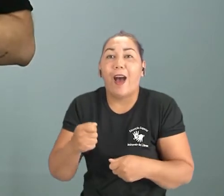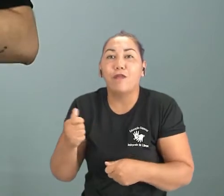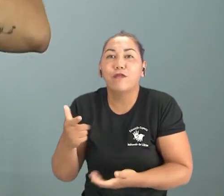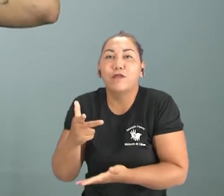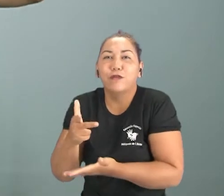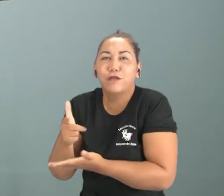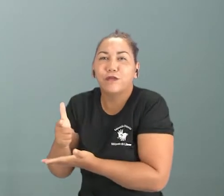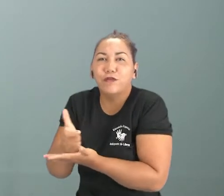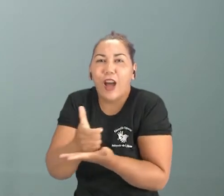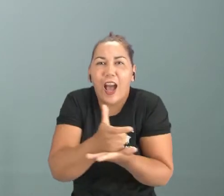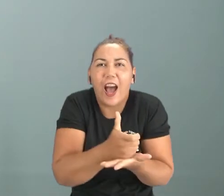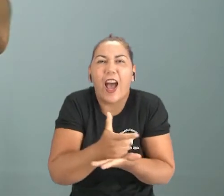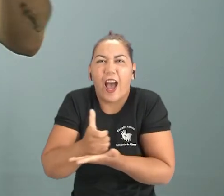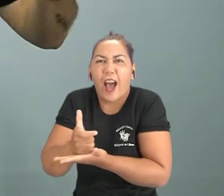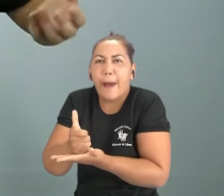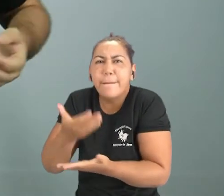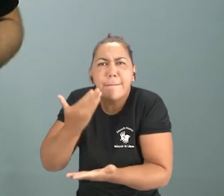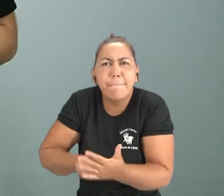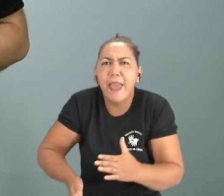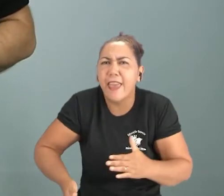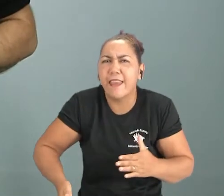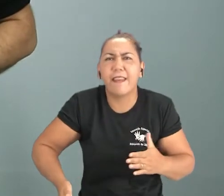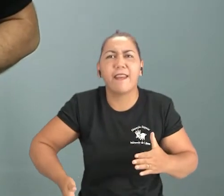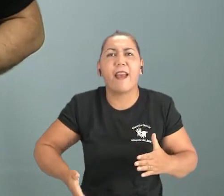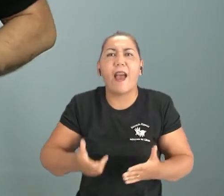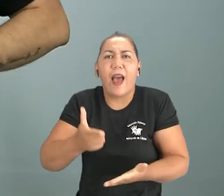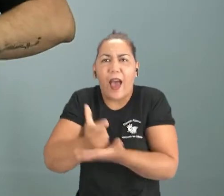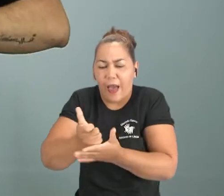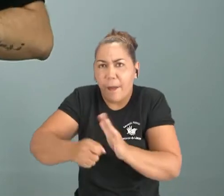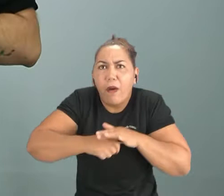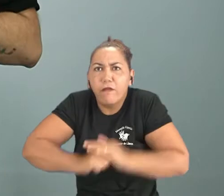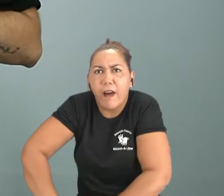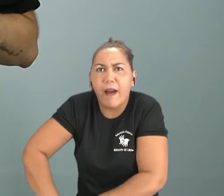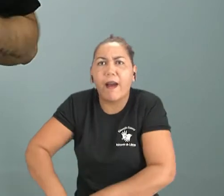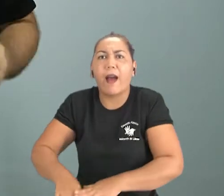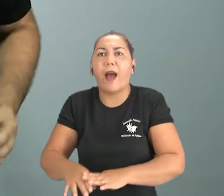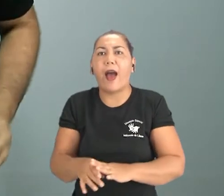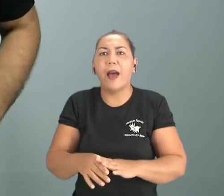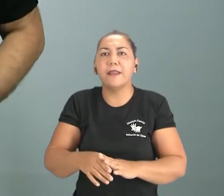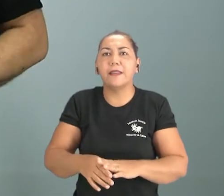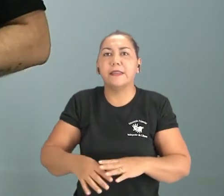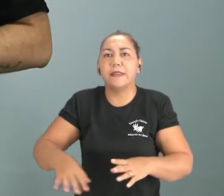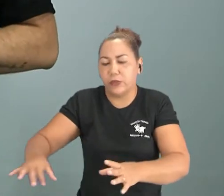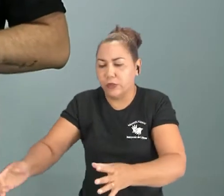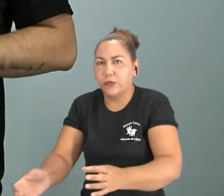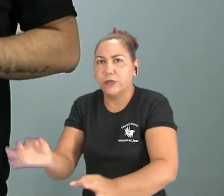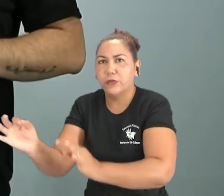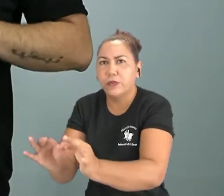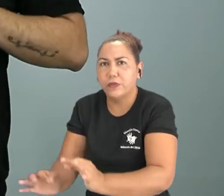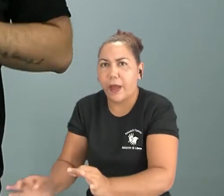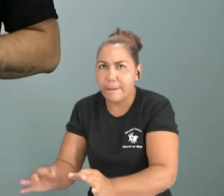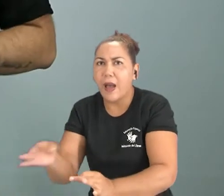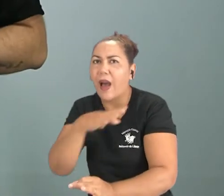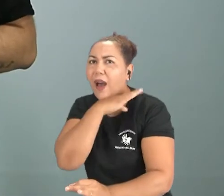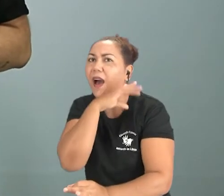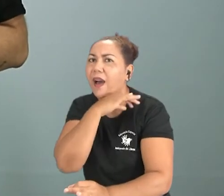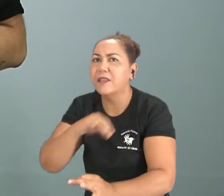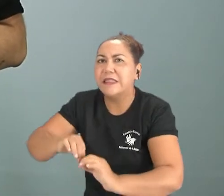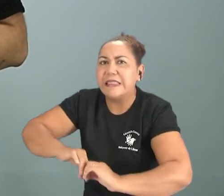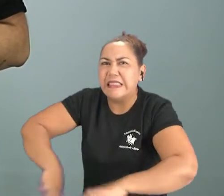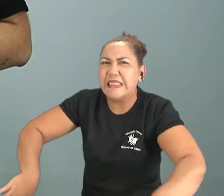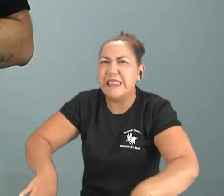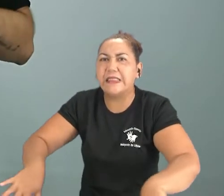qualquer coisa perde para Caçadores percam a arma percam as armadilhas e ele faz um